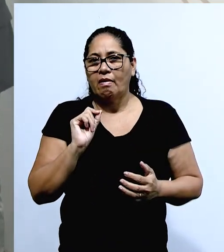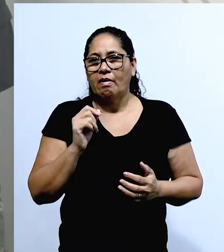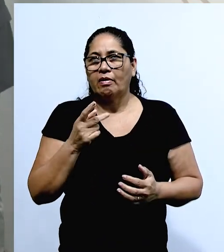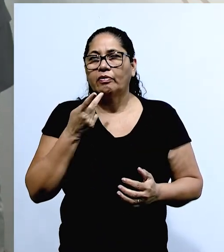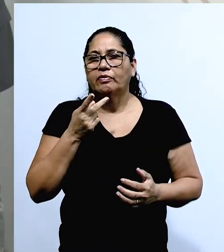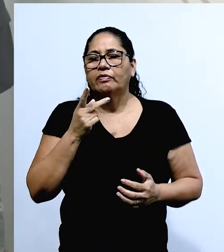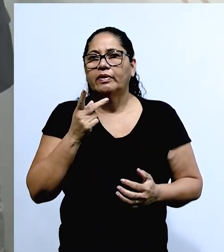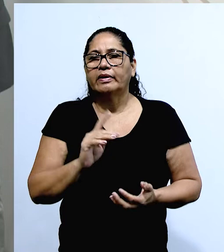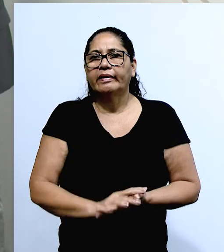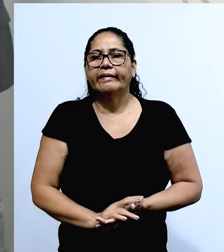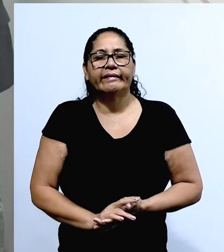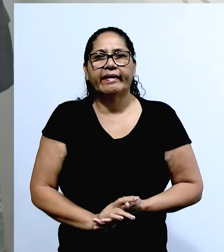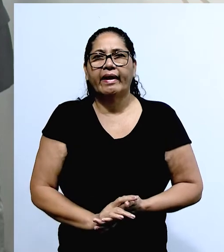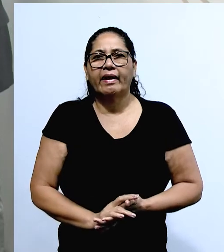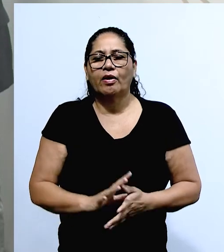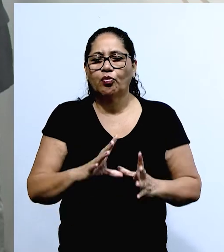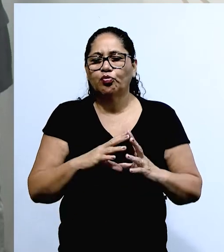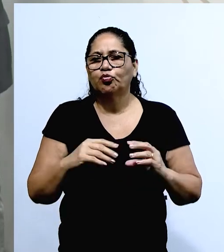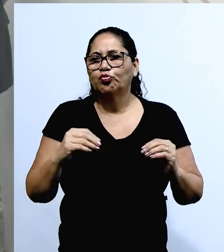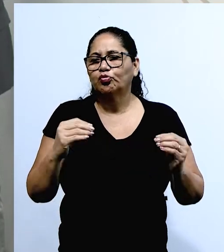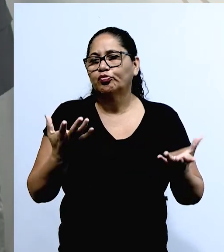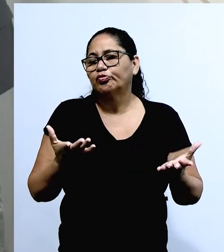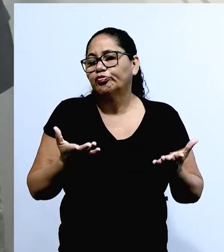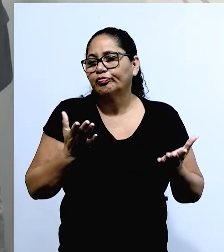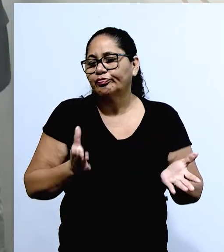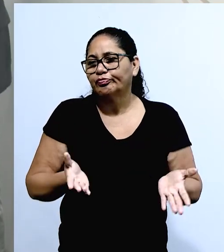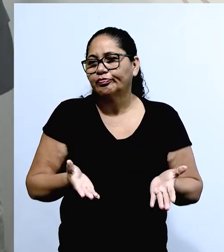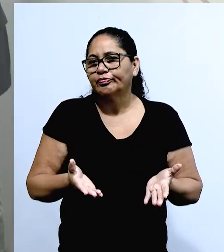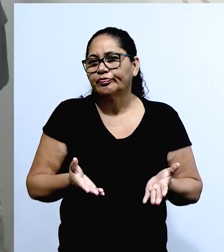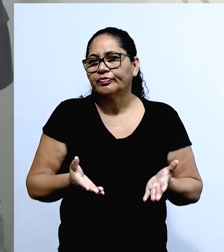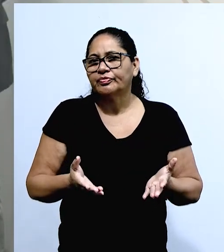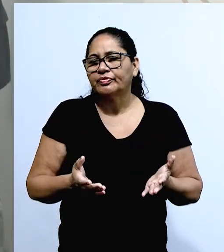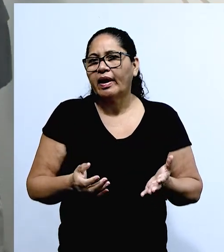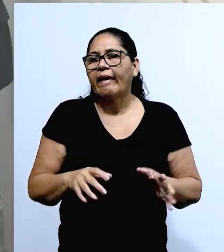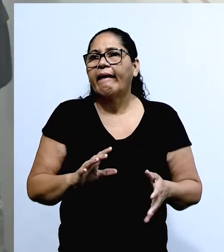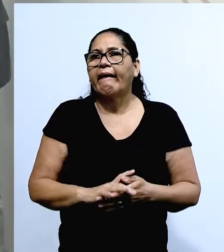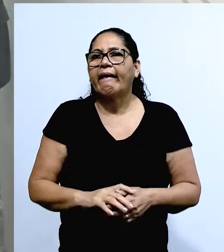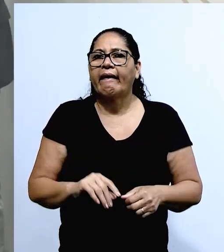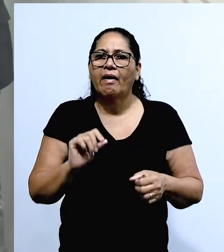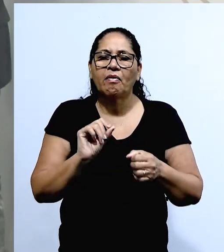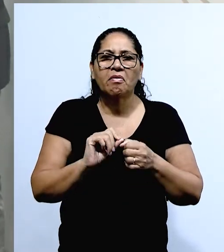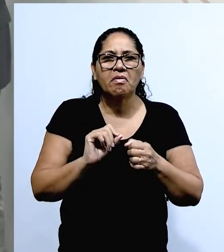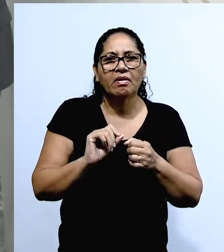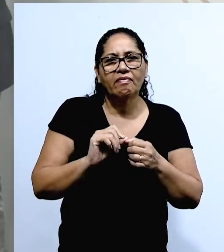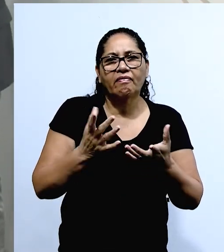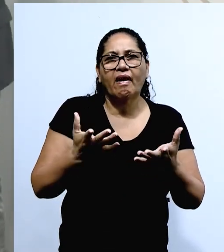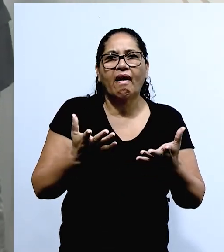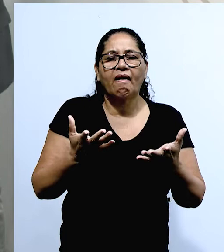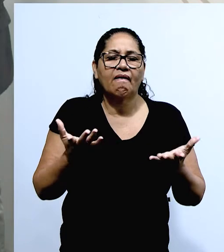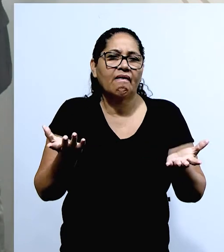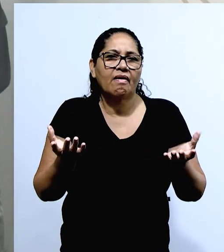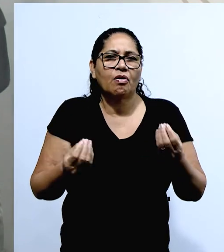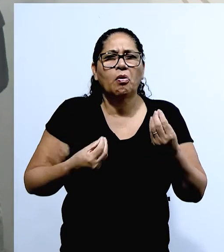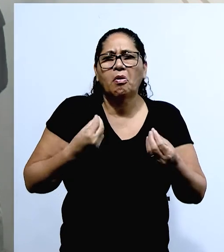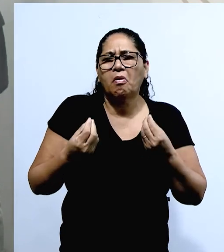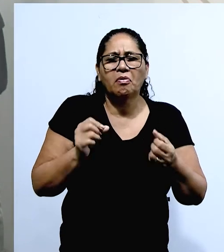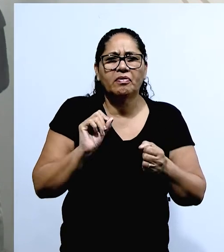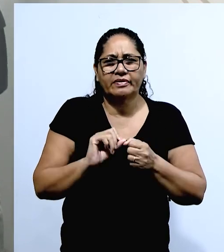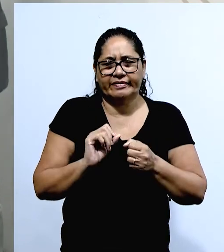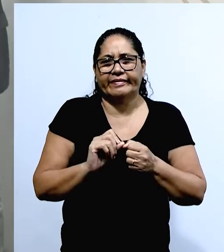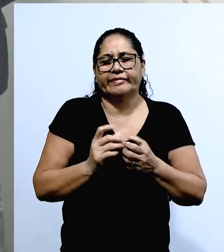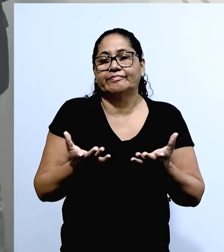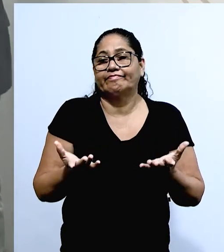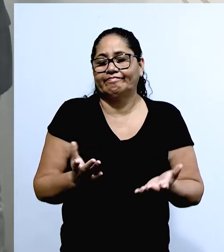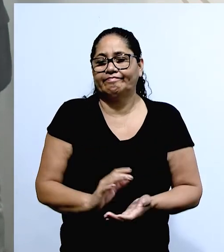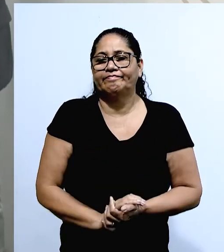Eu posso dizer para vocês, até fugiu aqui agora, né? Mas a minha principal atividade, enfim, né? Não era isso que eu queria dizer, mas serve aqui para a gente não perder